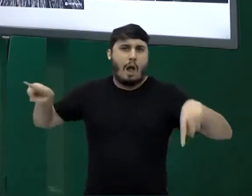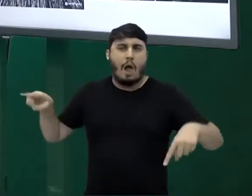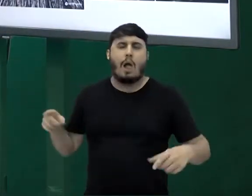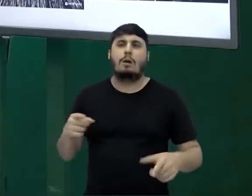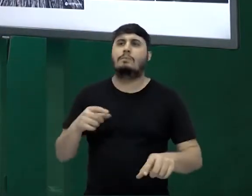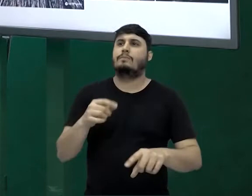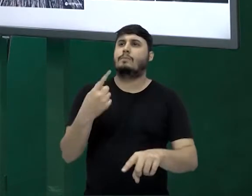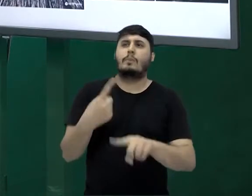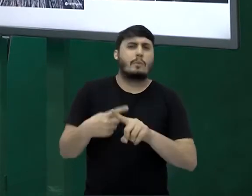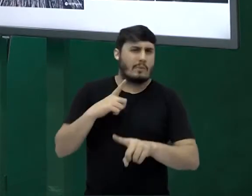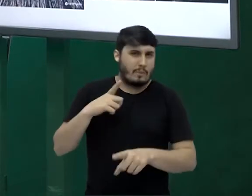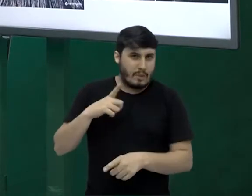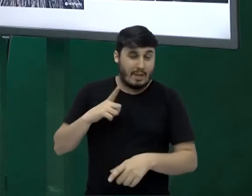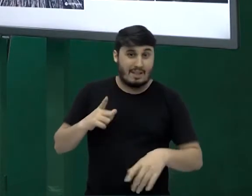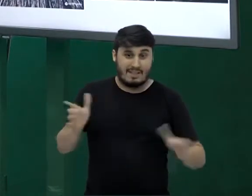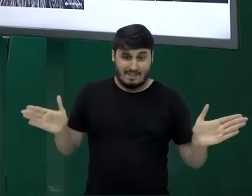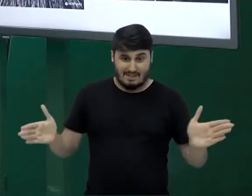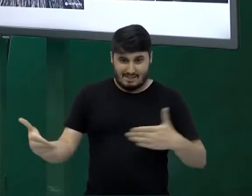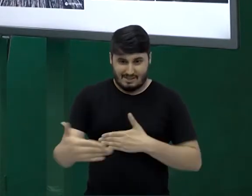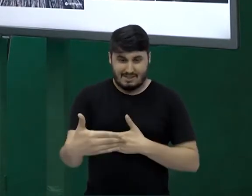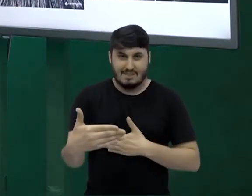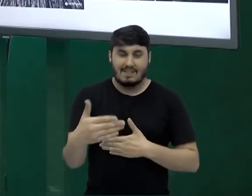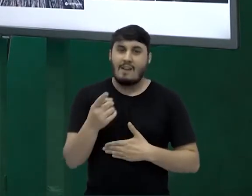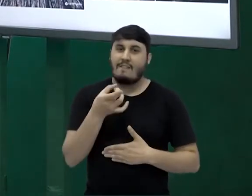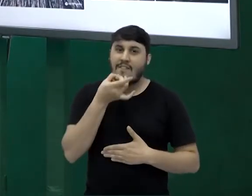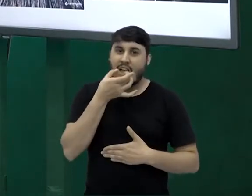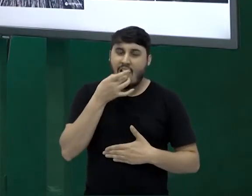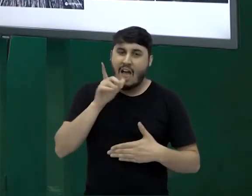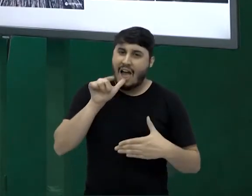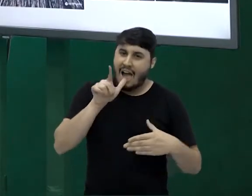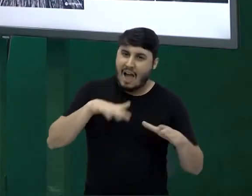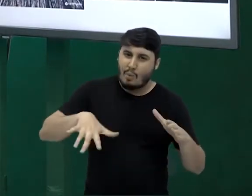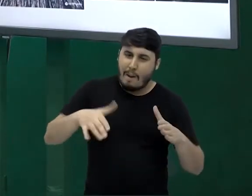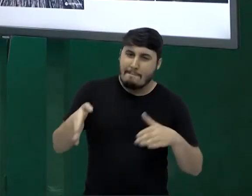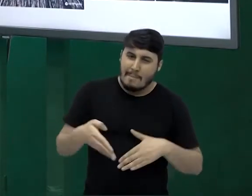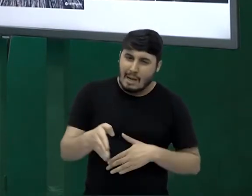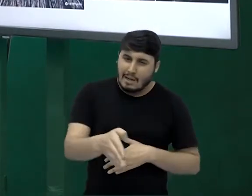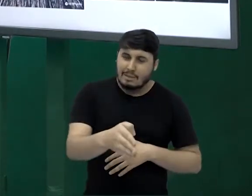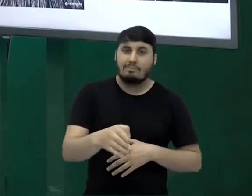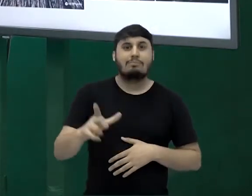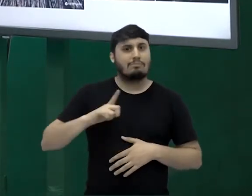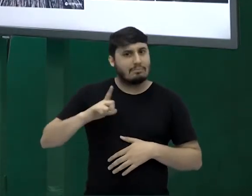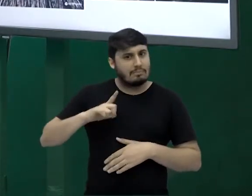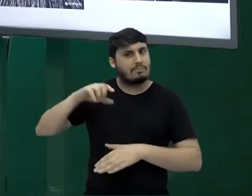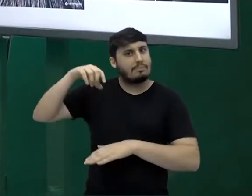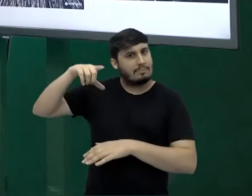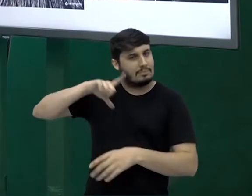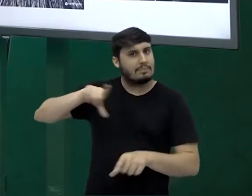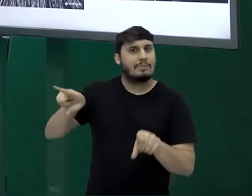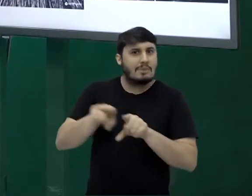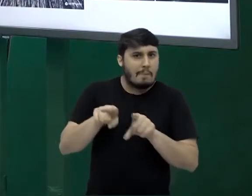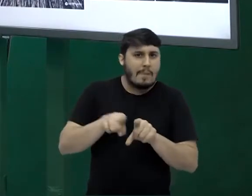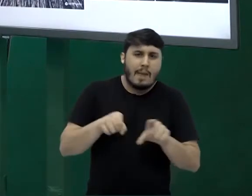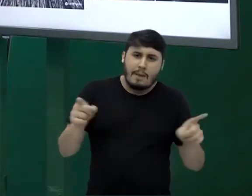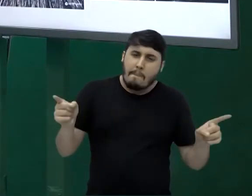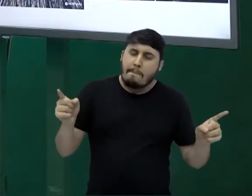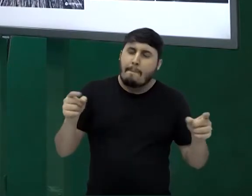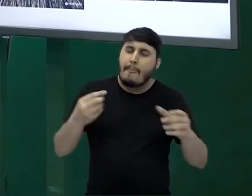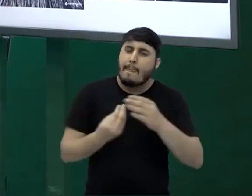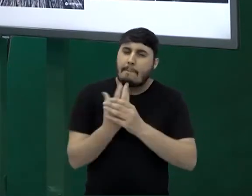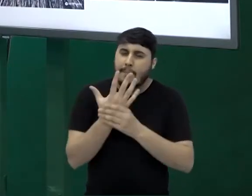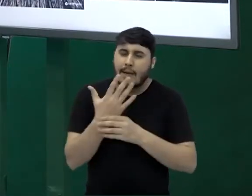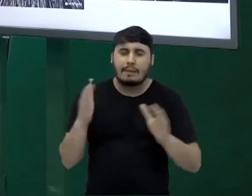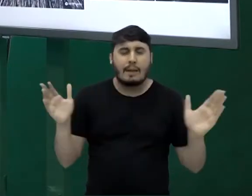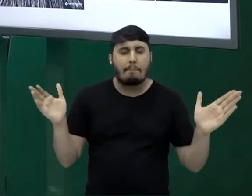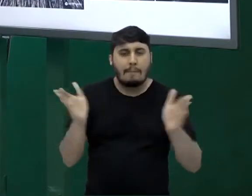tem aquelas lêminas, sabe aquelas plantinhas que você coloca em aquário de beta, sabe? Pronto, você tem aquela coisinha pequenininha sem vergonha e tem um